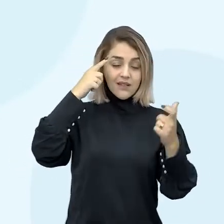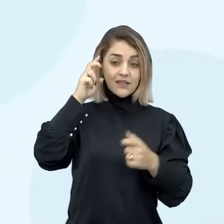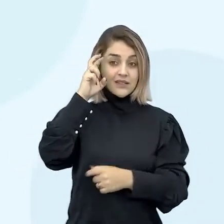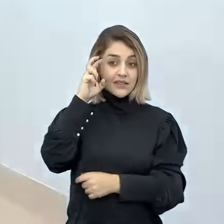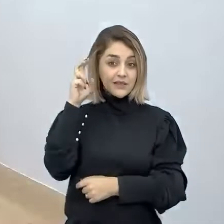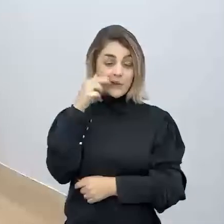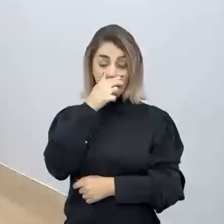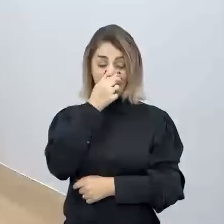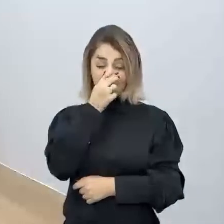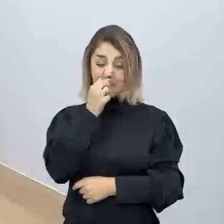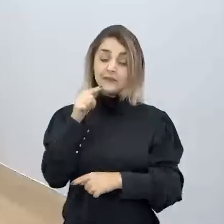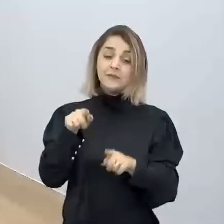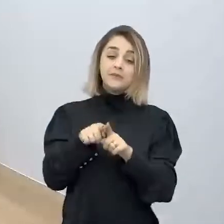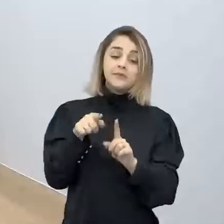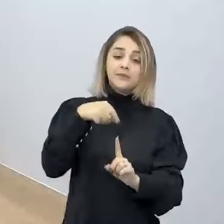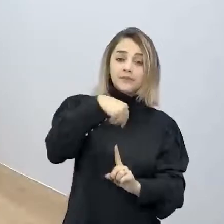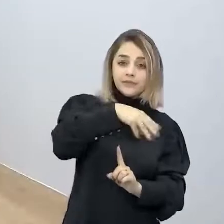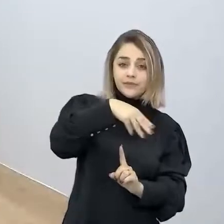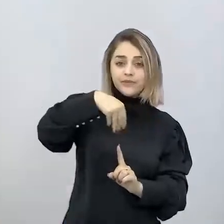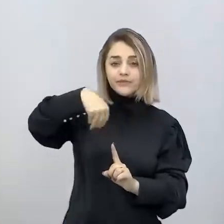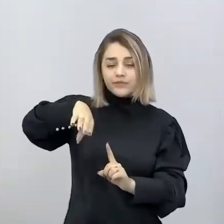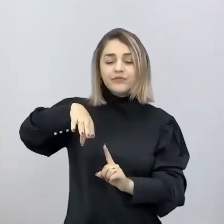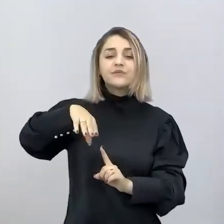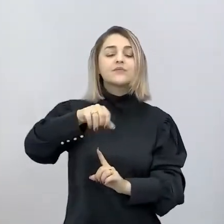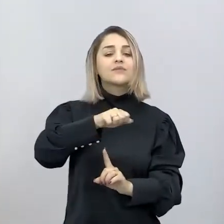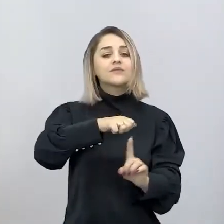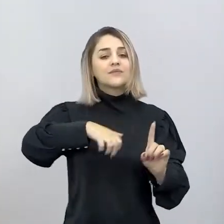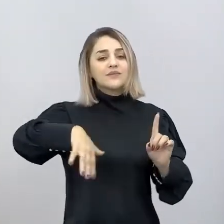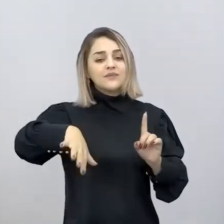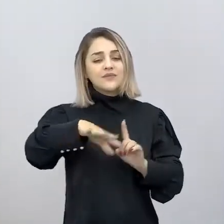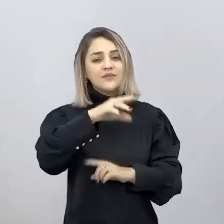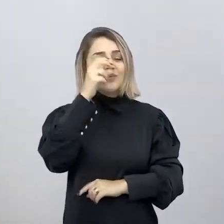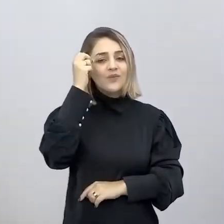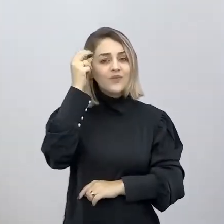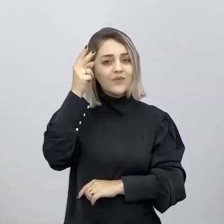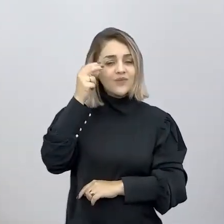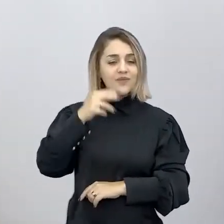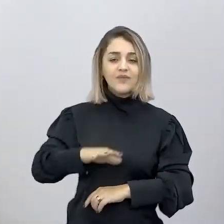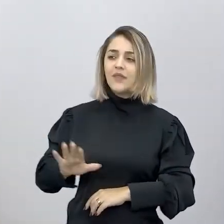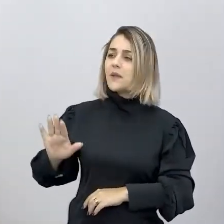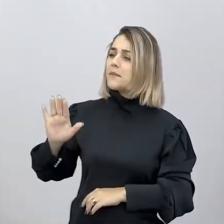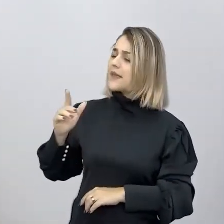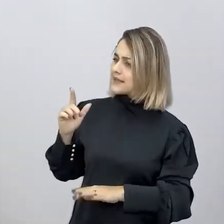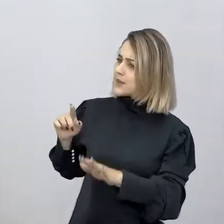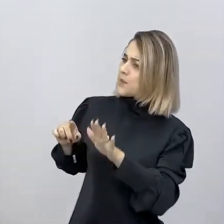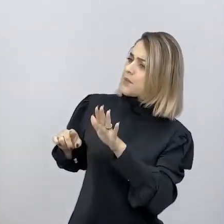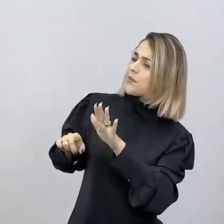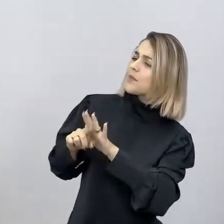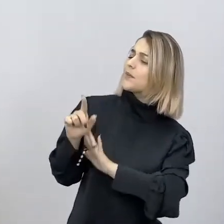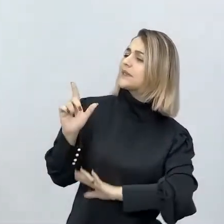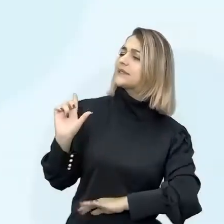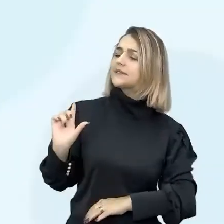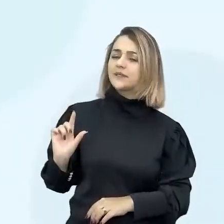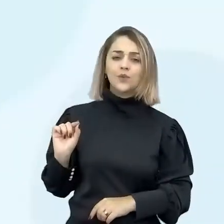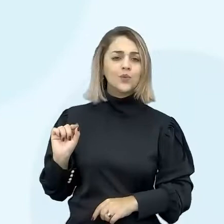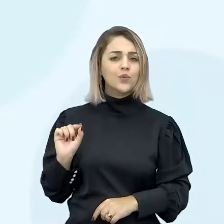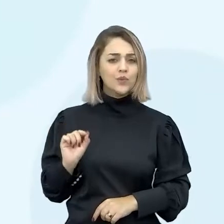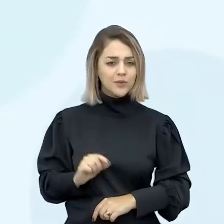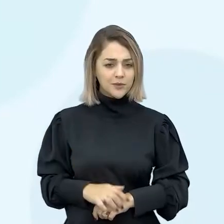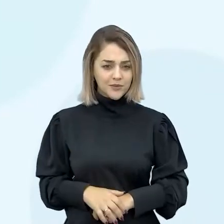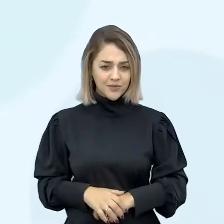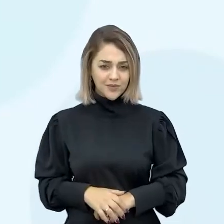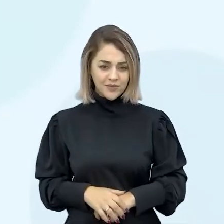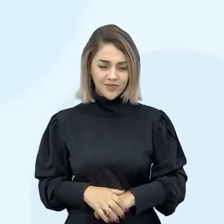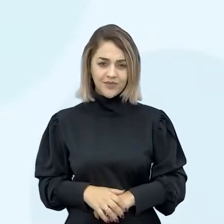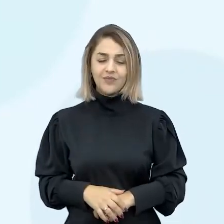sociocultural. Exatamente, são esses os eixos. Então vamos lá. Antes de mais nada, eu pergunto para vocês na tela, qual